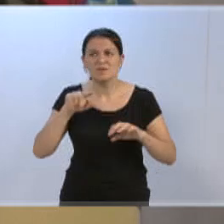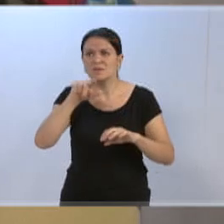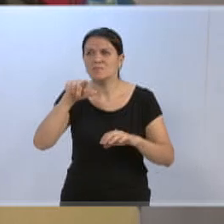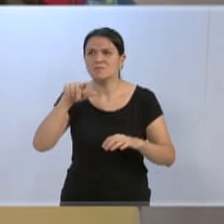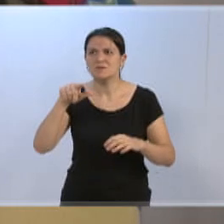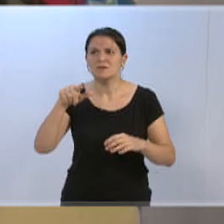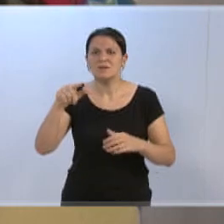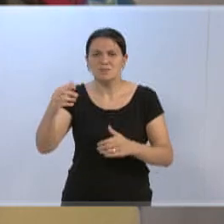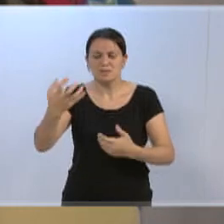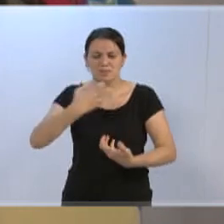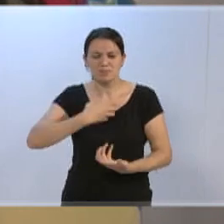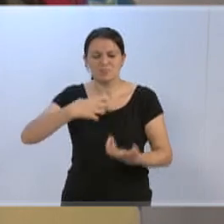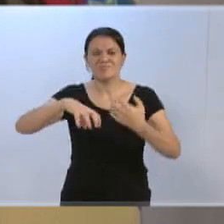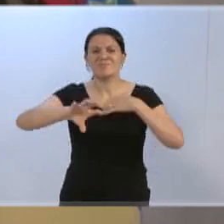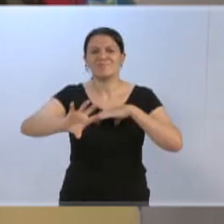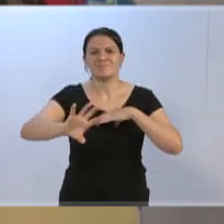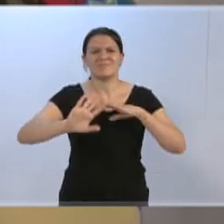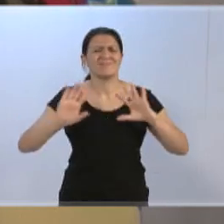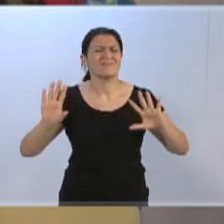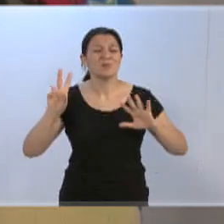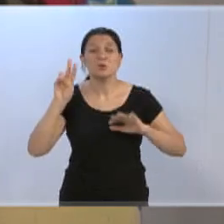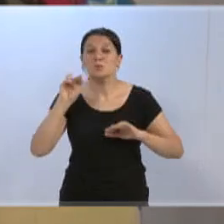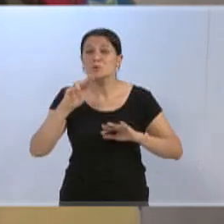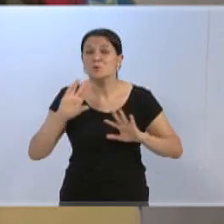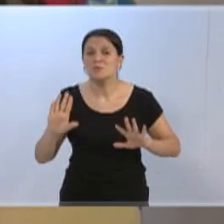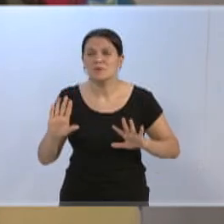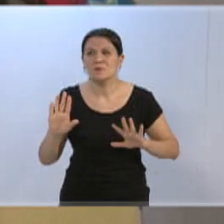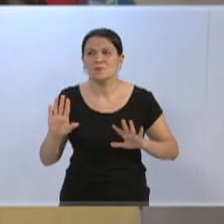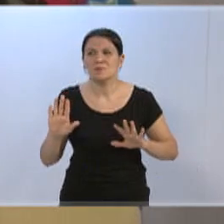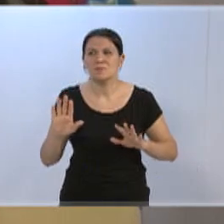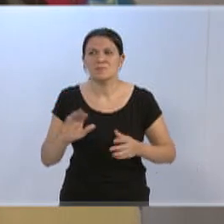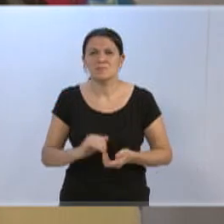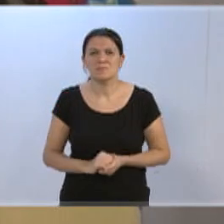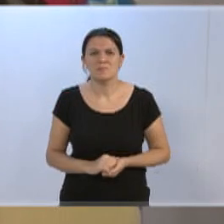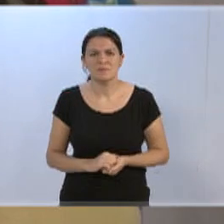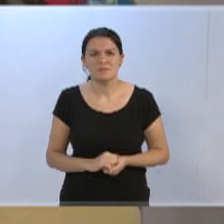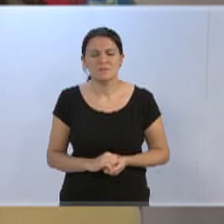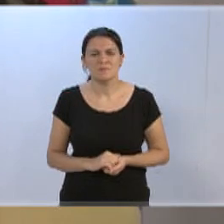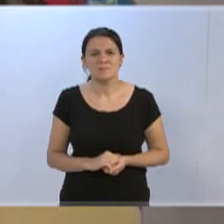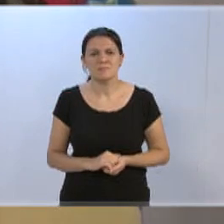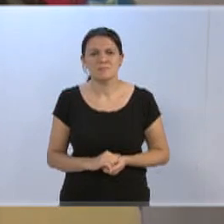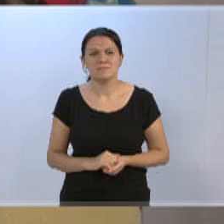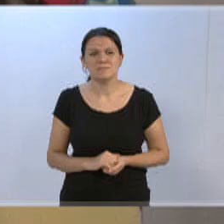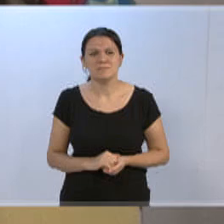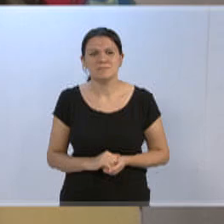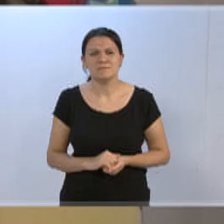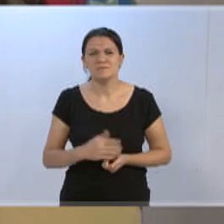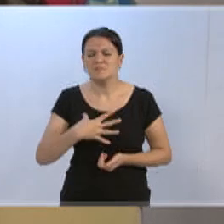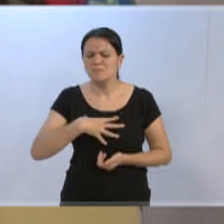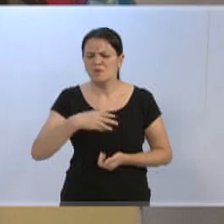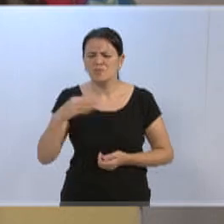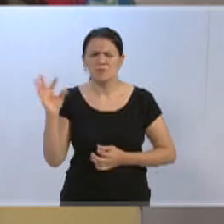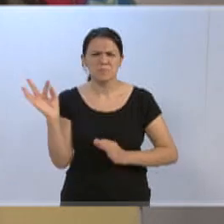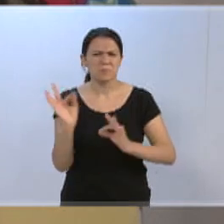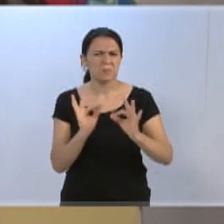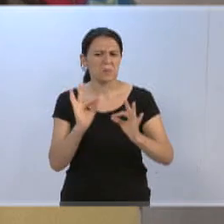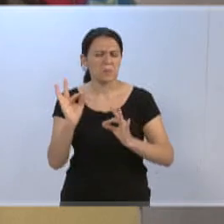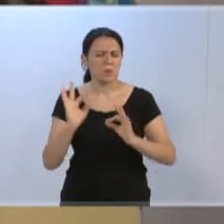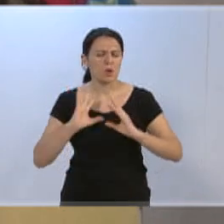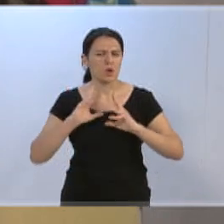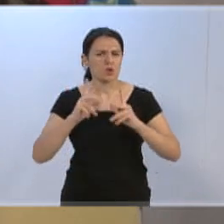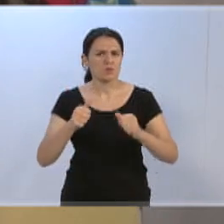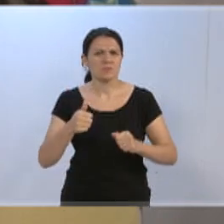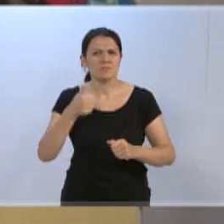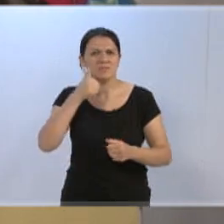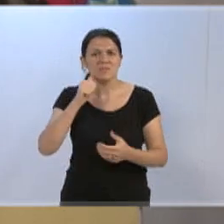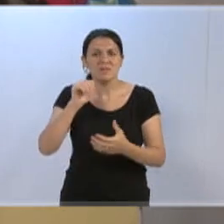na minha pele. Não queria, jamais, que você estivesse como estou. Ele planejou tudo. Minha esposa